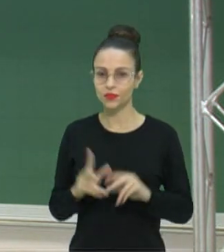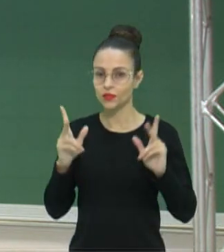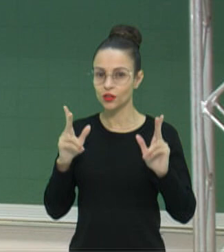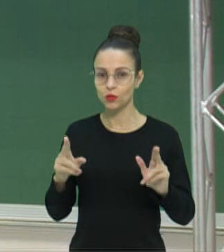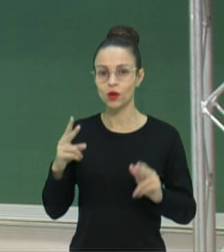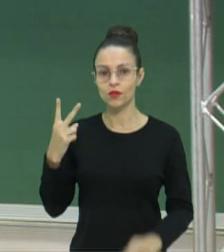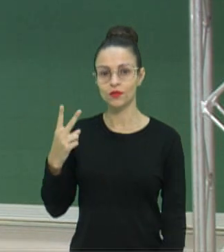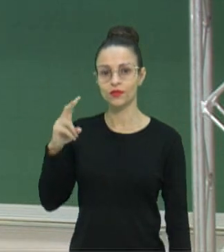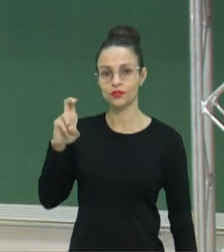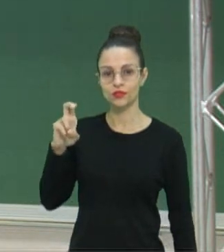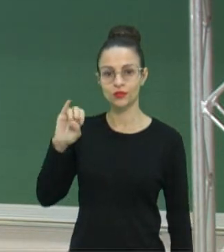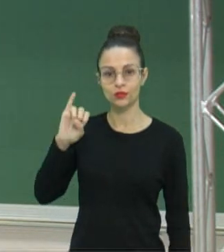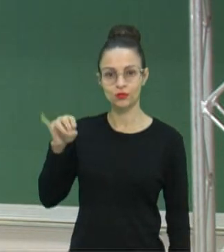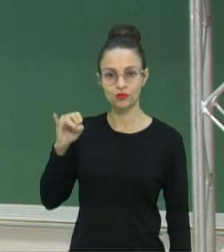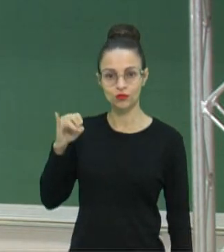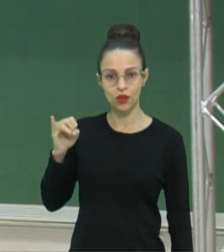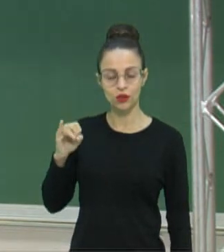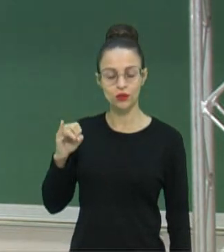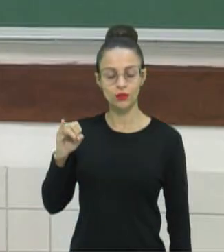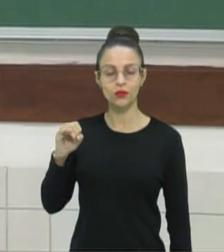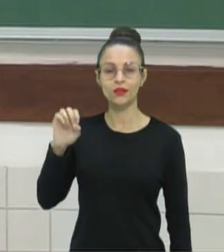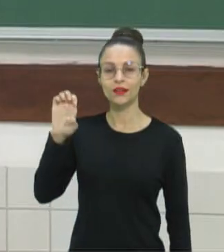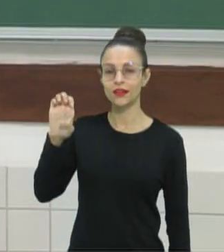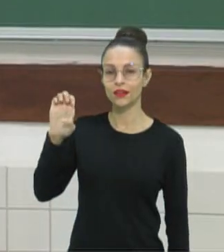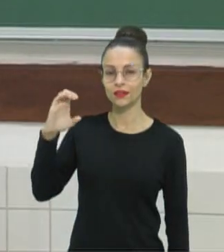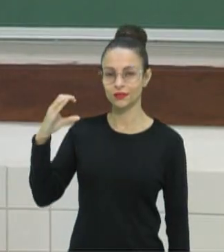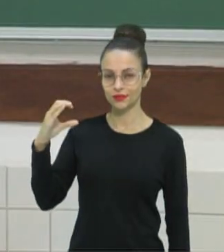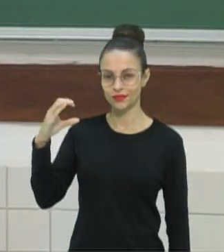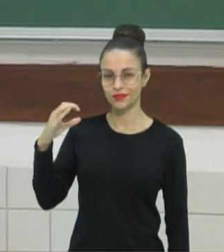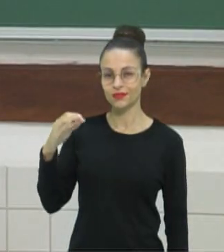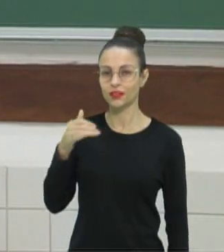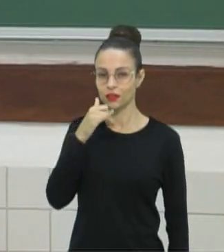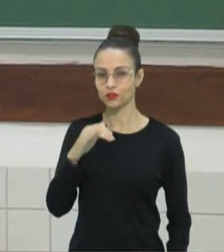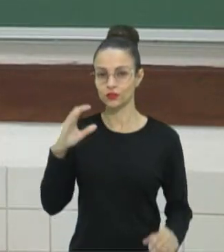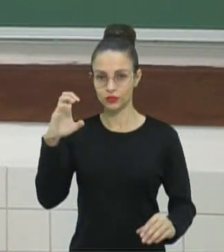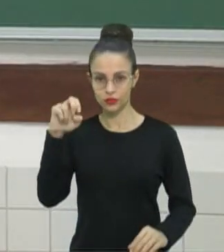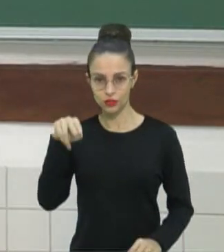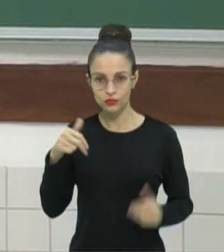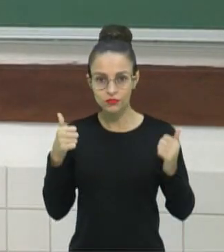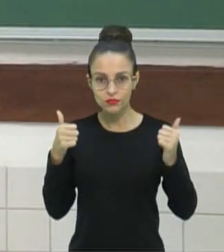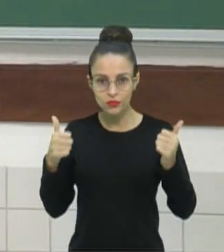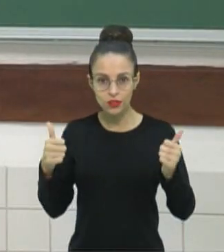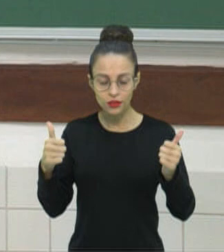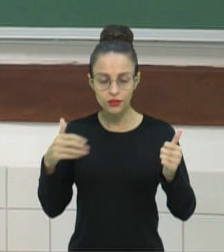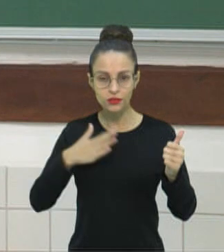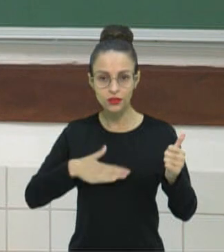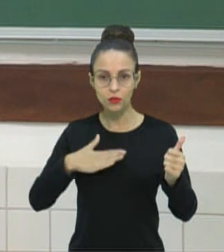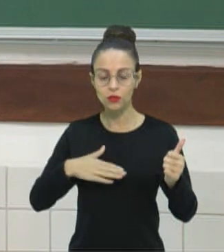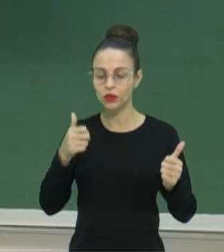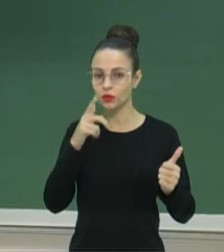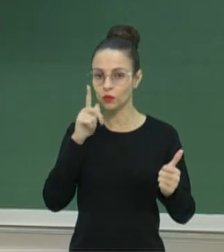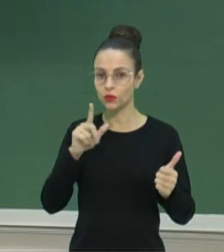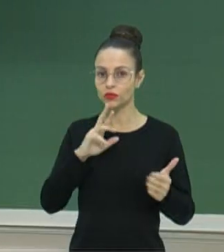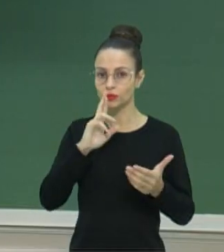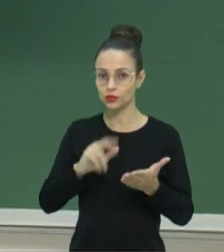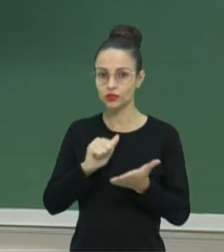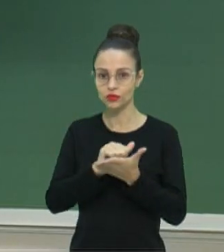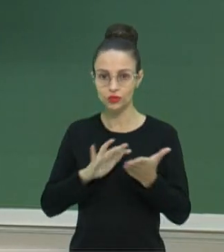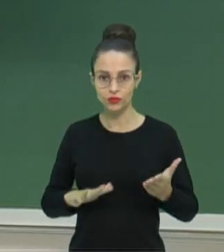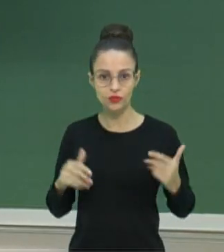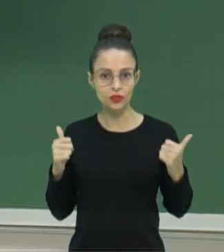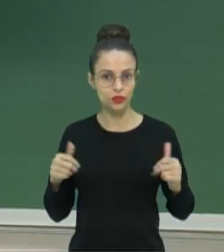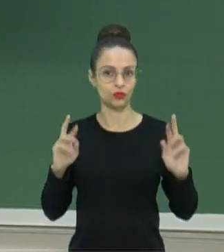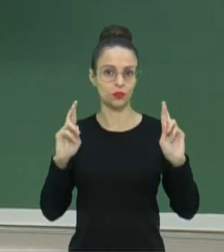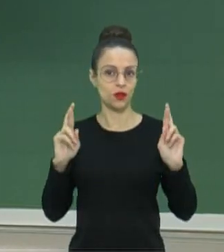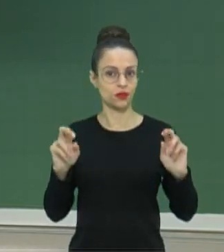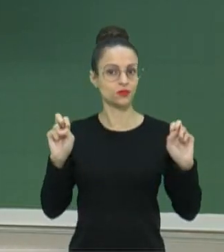25 Joule da energia cinética. Beleza? Tranquilo? Conseguiram resolver o exercício?